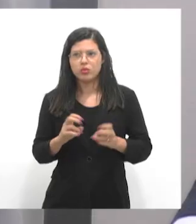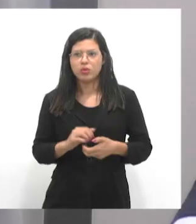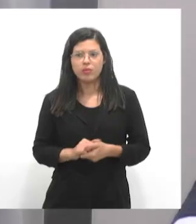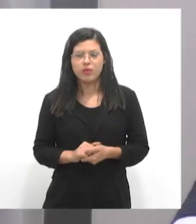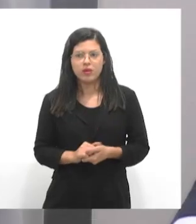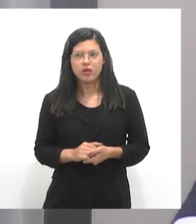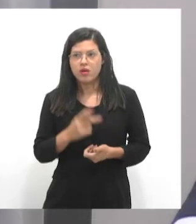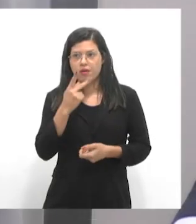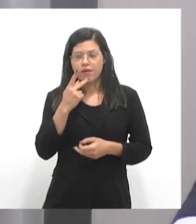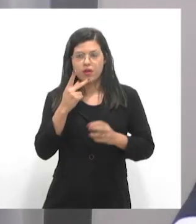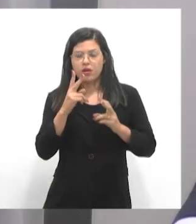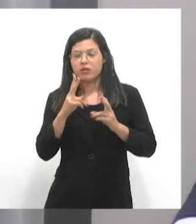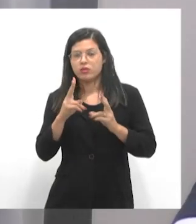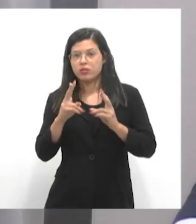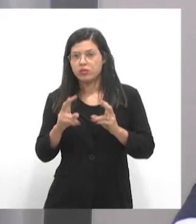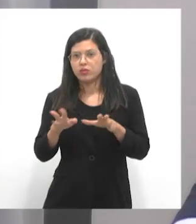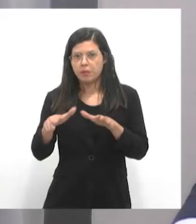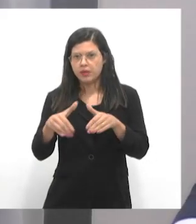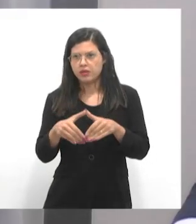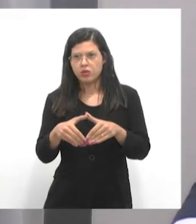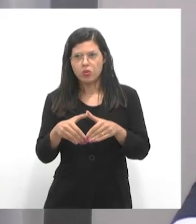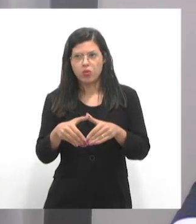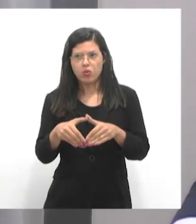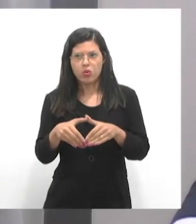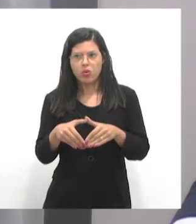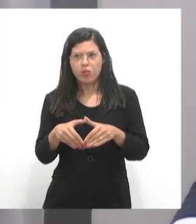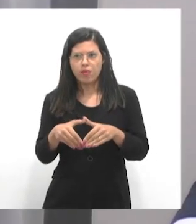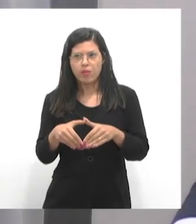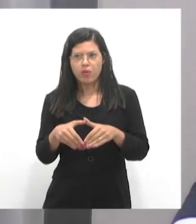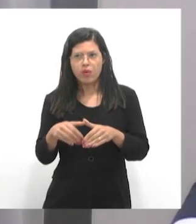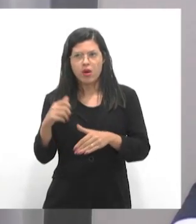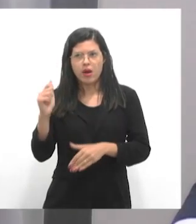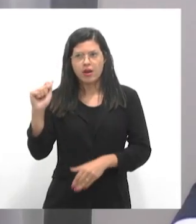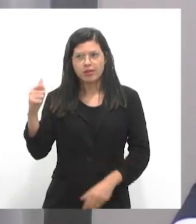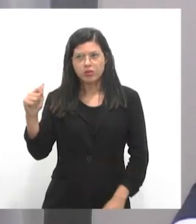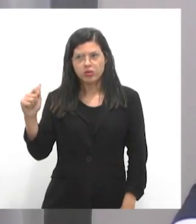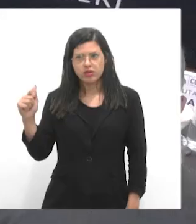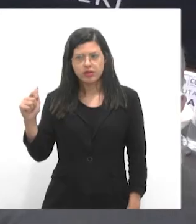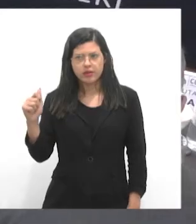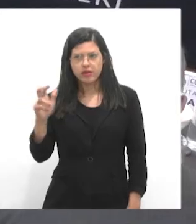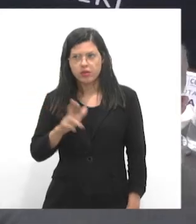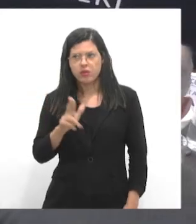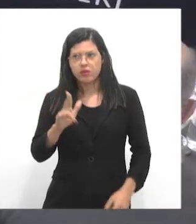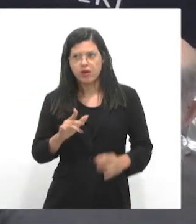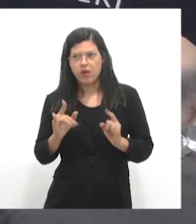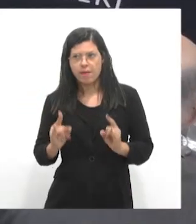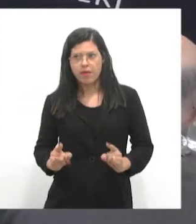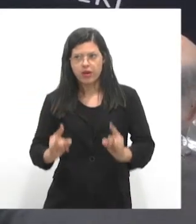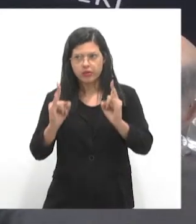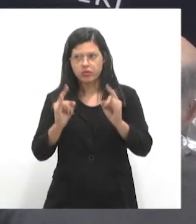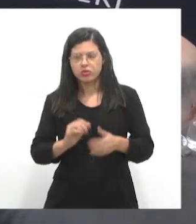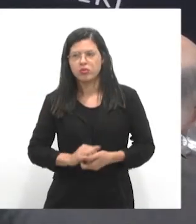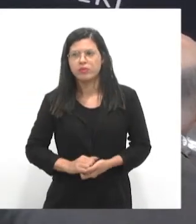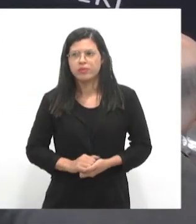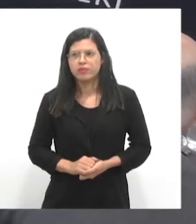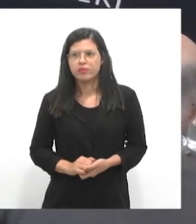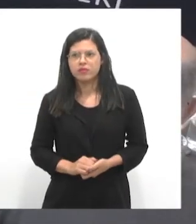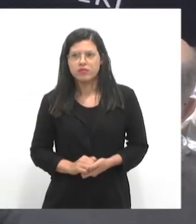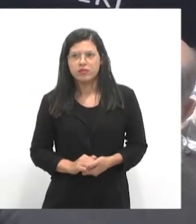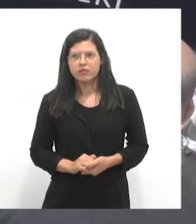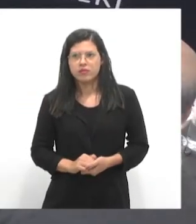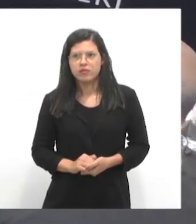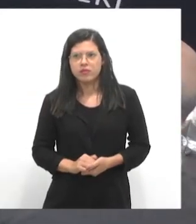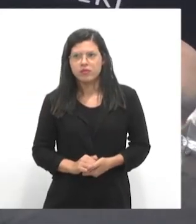faz menção ao Grêmio Recreativo, está fazendo menção à associação, não ao prédio. Exato. E aí, exemplo